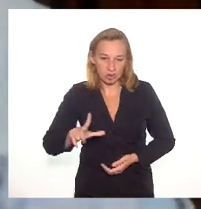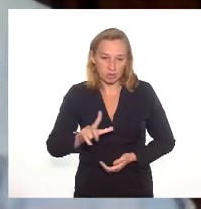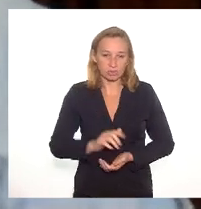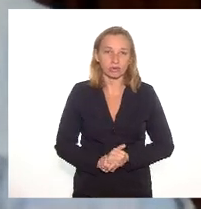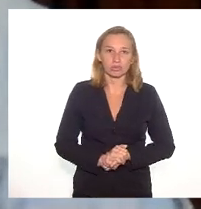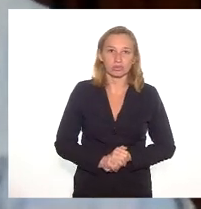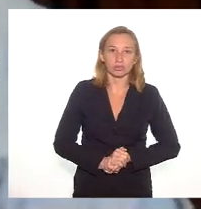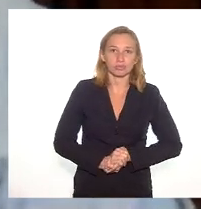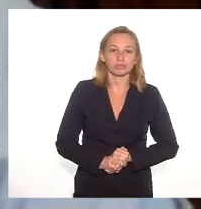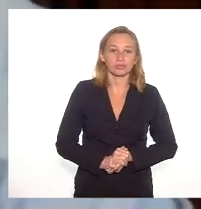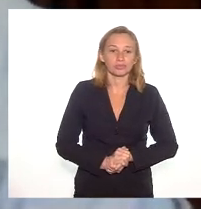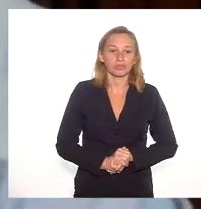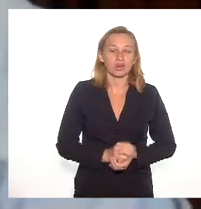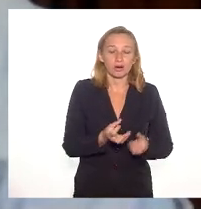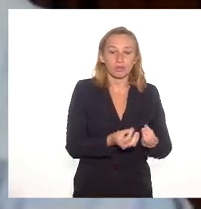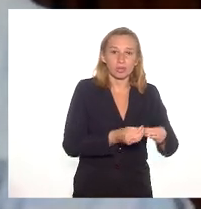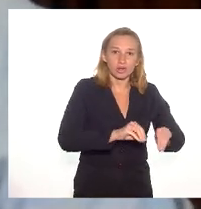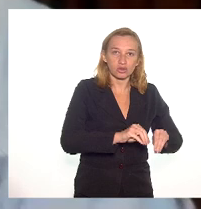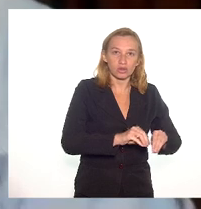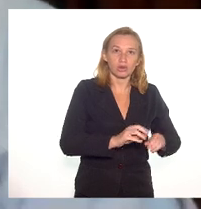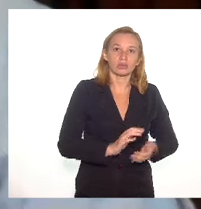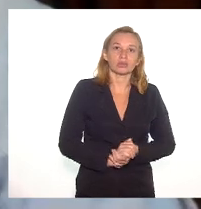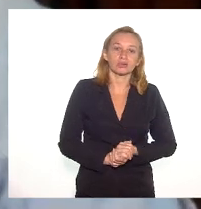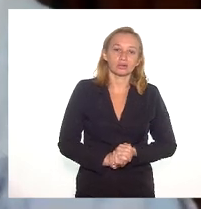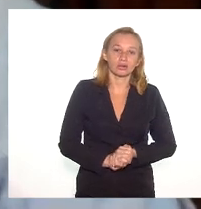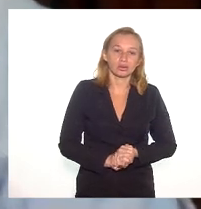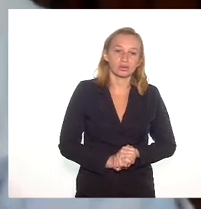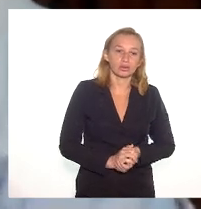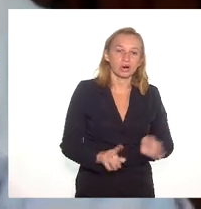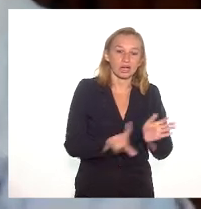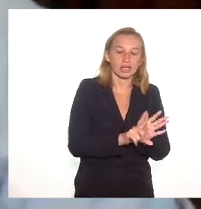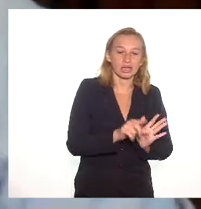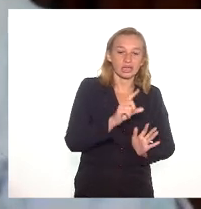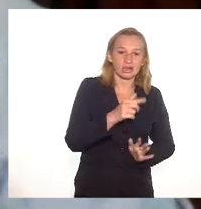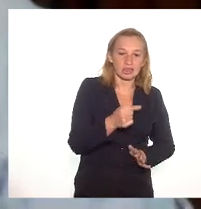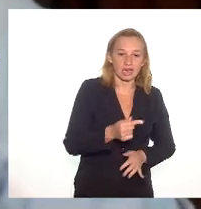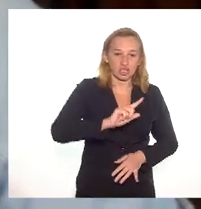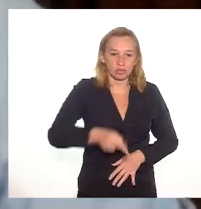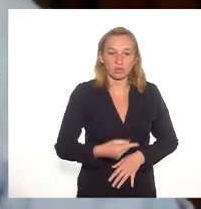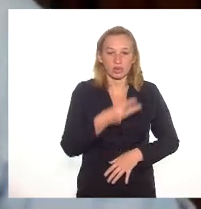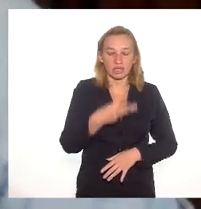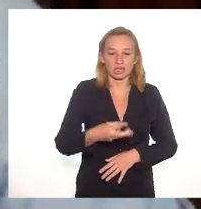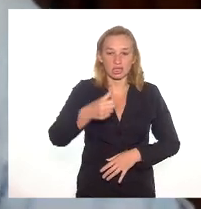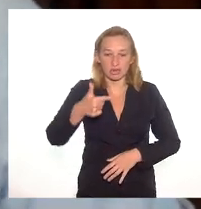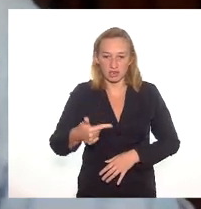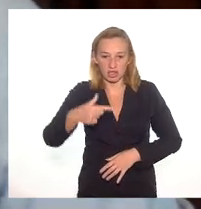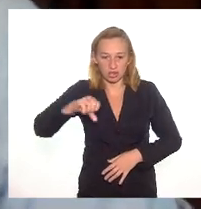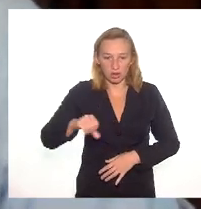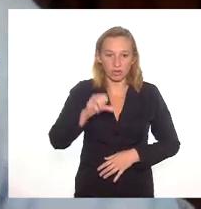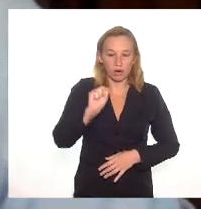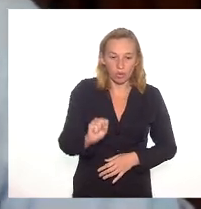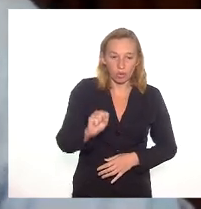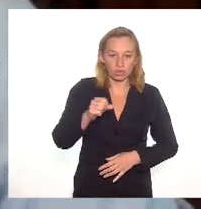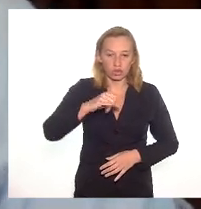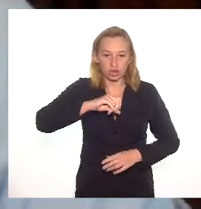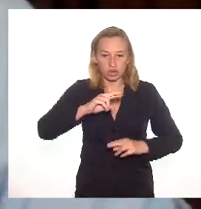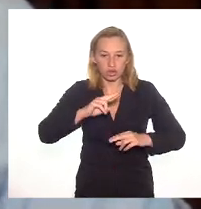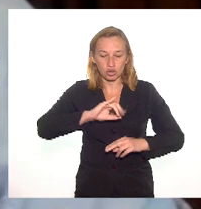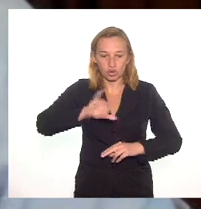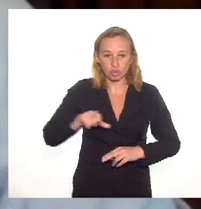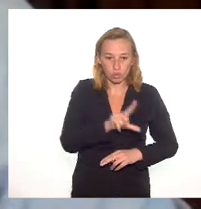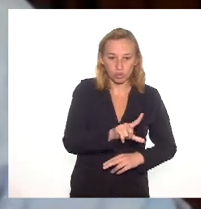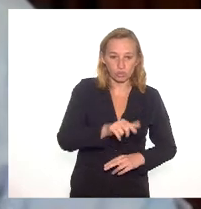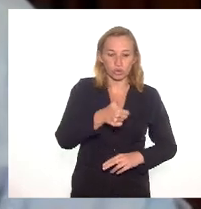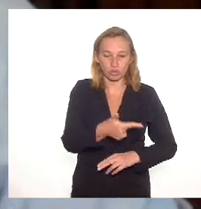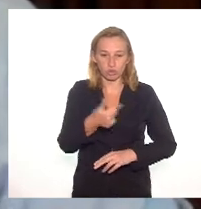O parecer é pela prejudicabilidade. Lei 7.329, de 8 de julho de 2016.